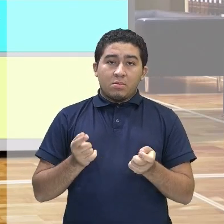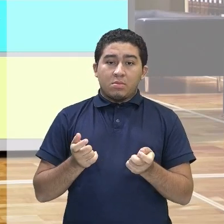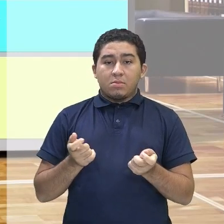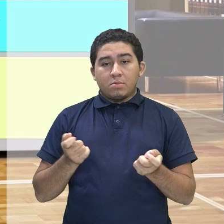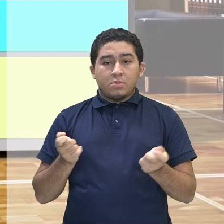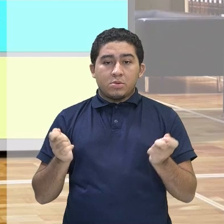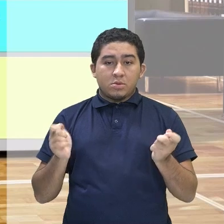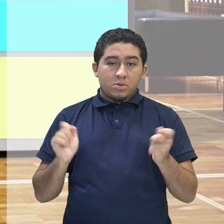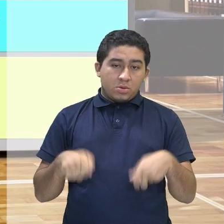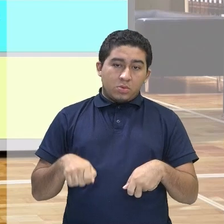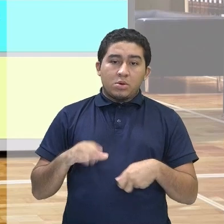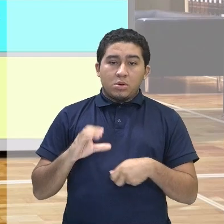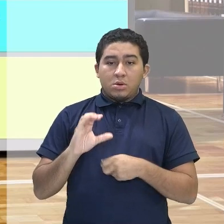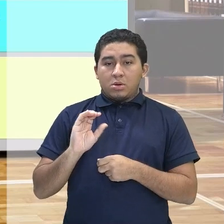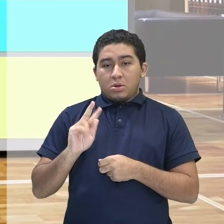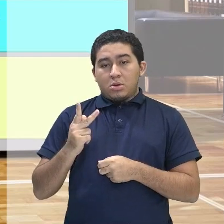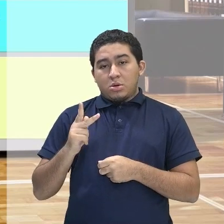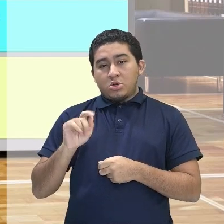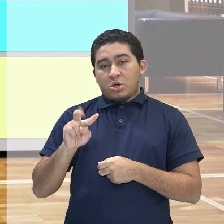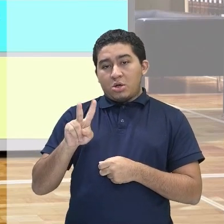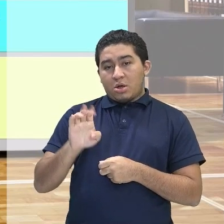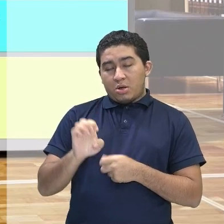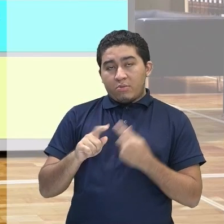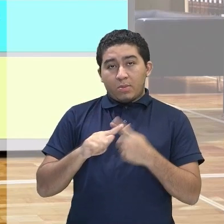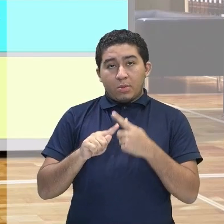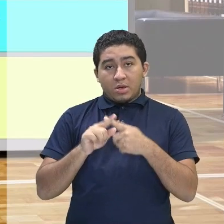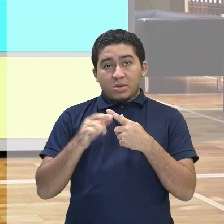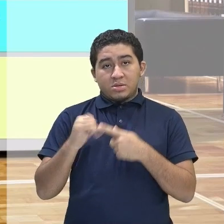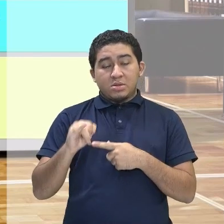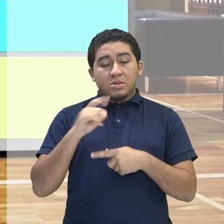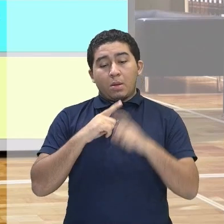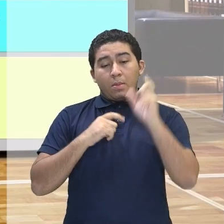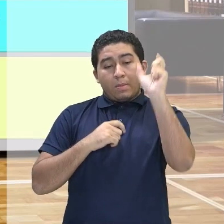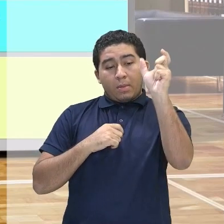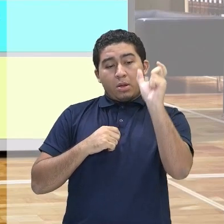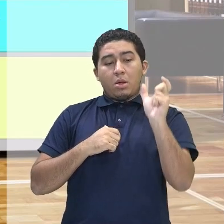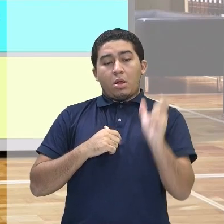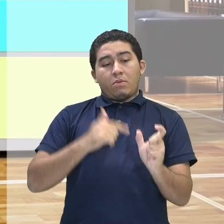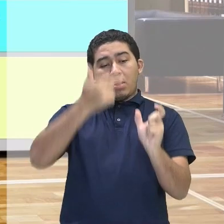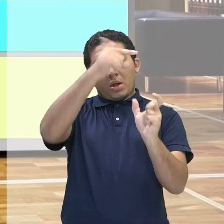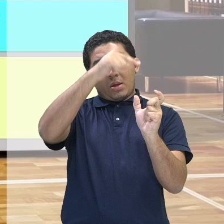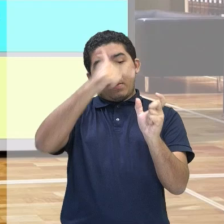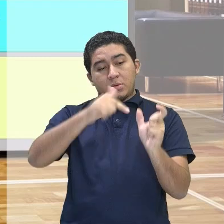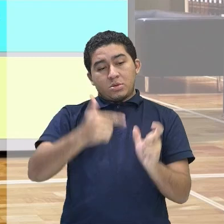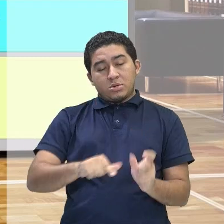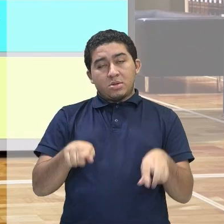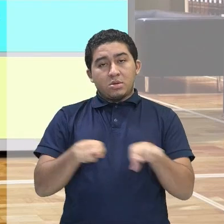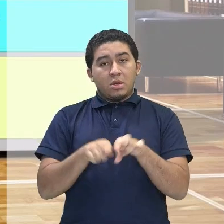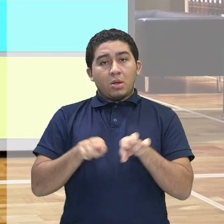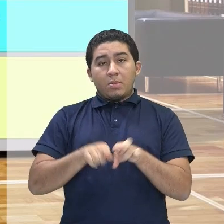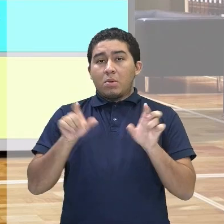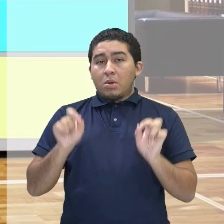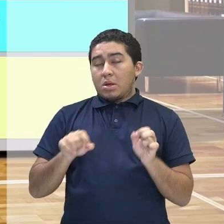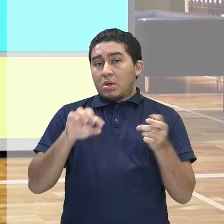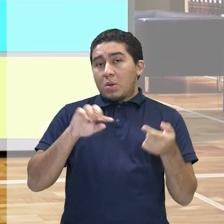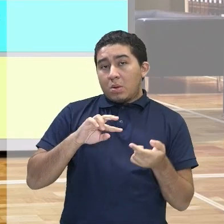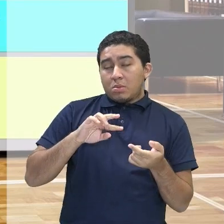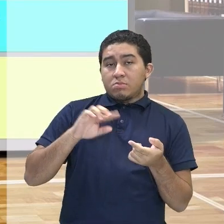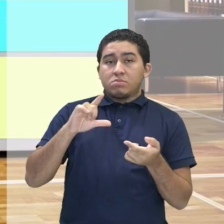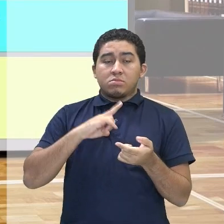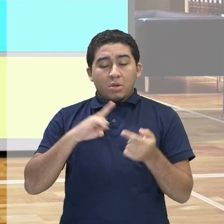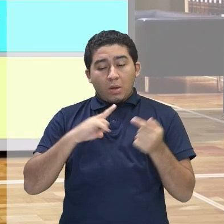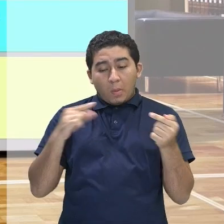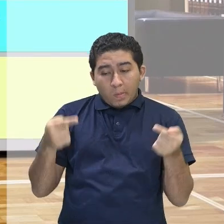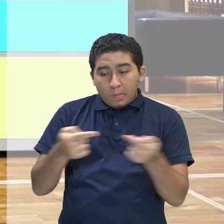Porque quando você vê várias palavras repetidas ali, elas também vão te colocar naquele caminho, né, daquela suspeita sobre